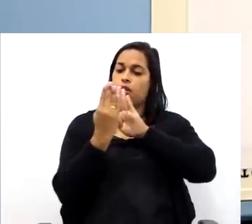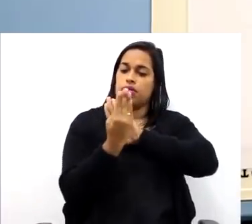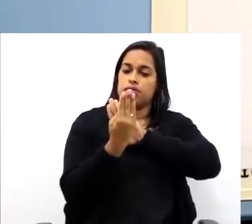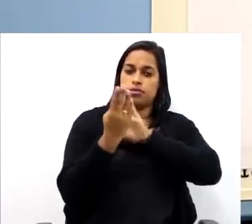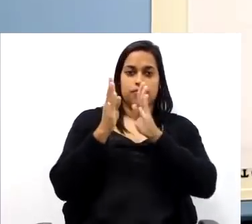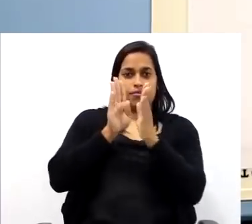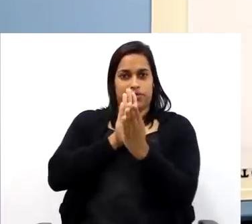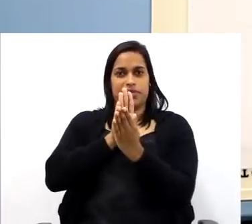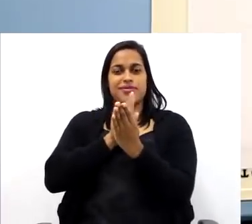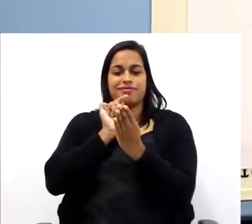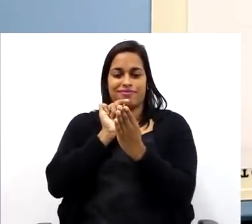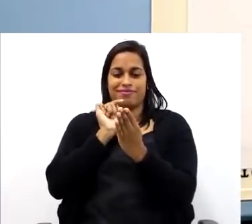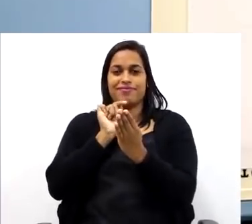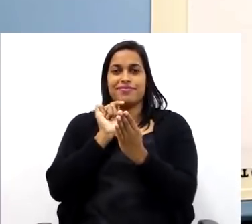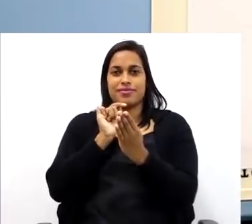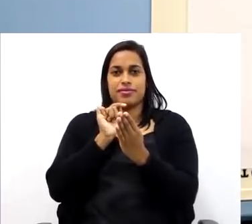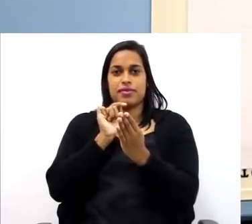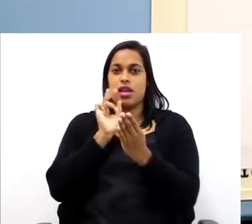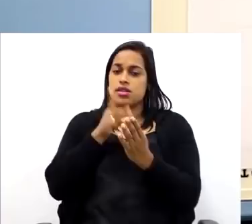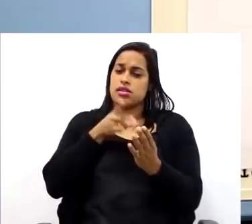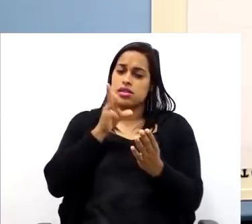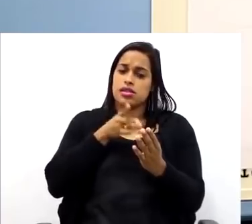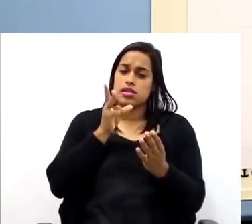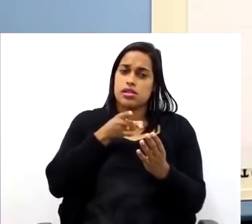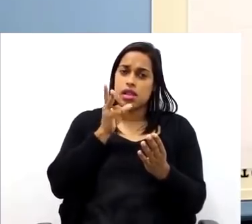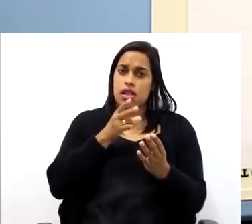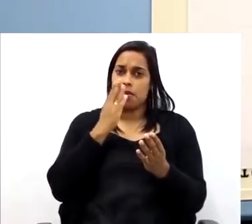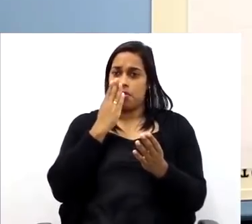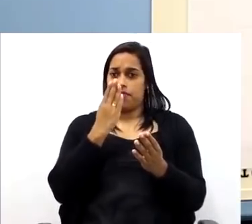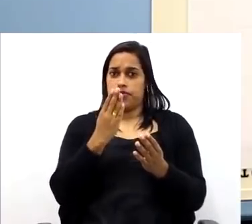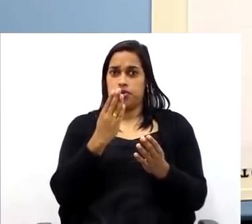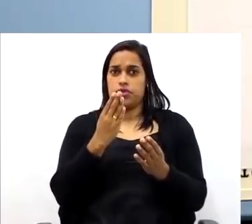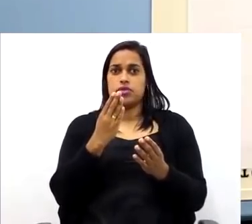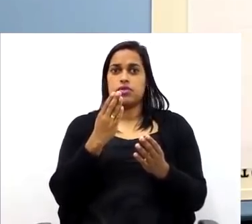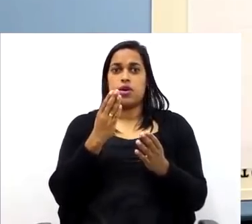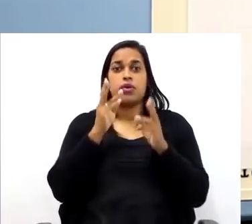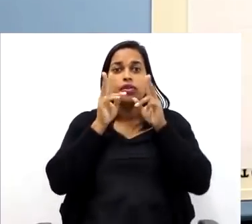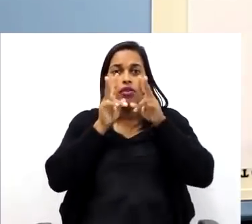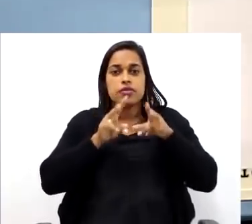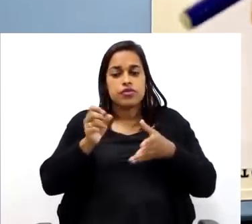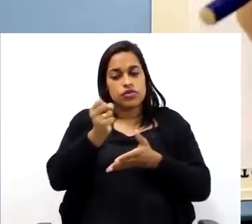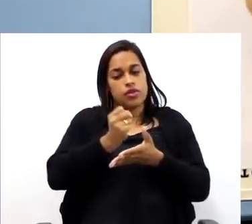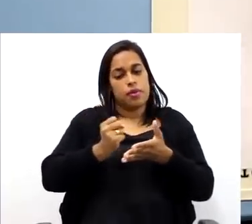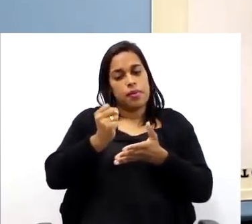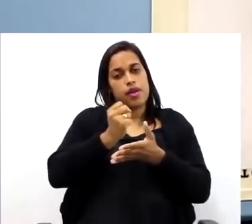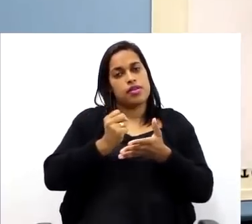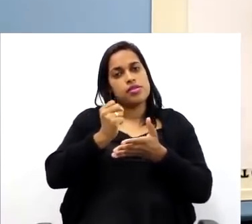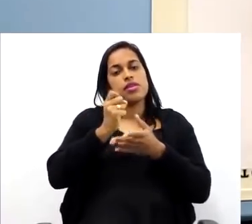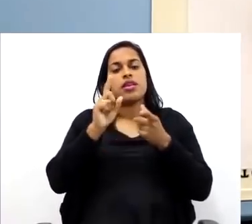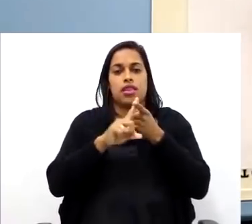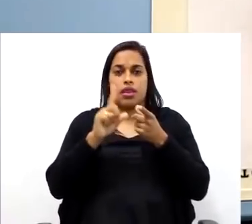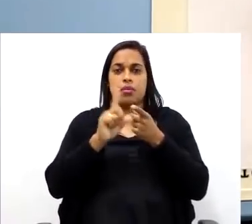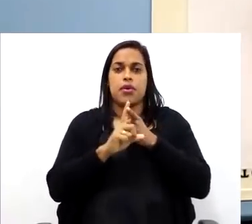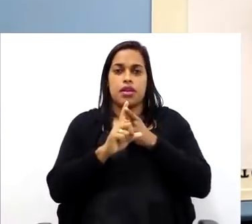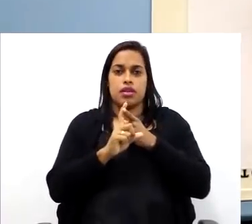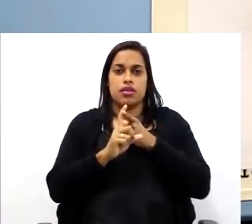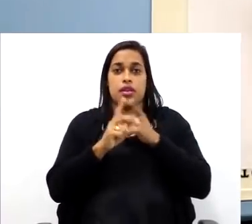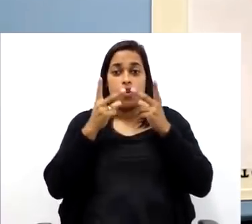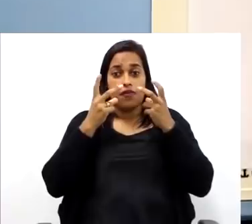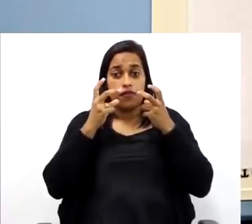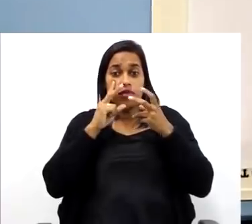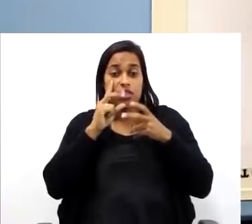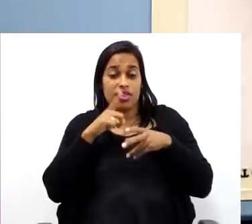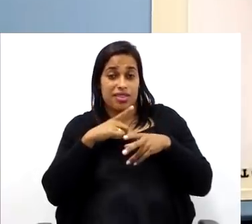que ele está vendo, tá? As faces laterais e a frontal e a posterior estão em vista básica e eu vou ter aqui a